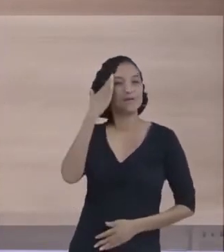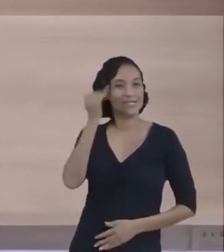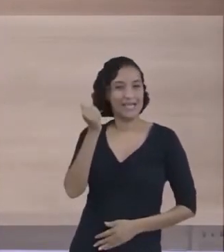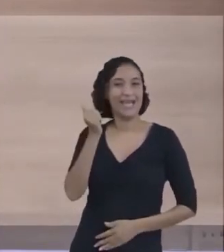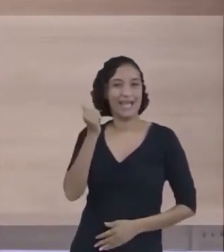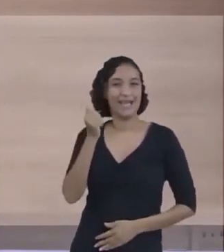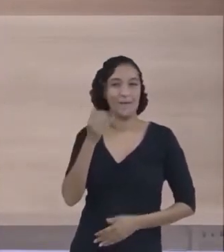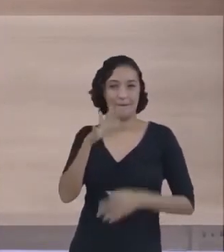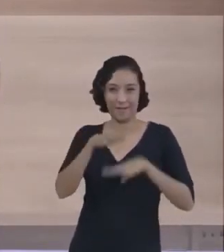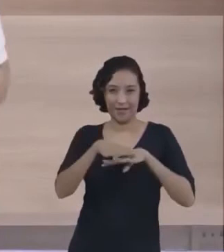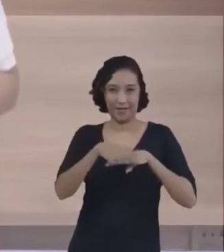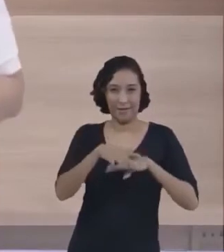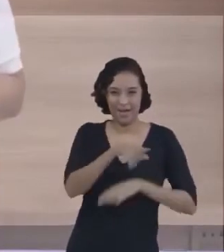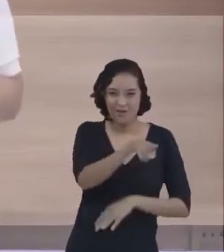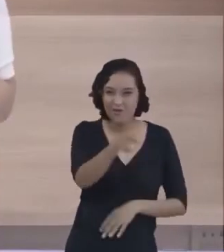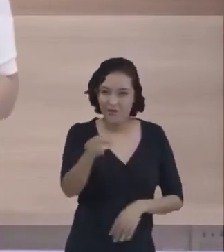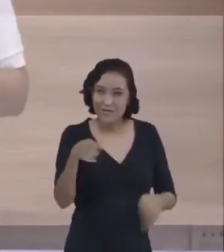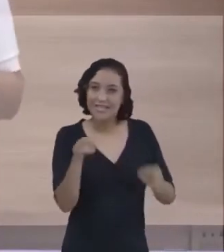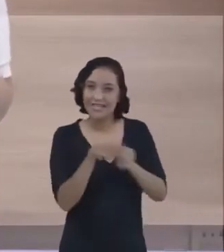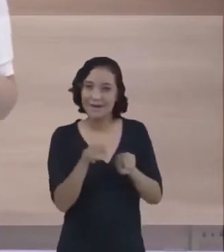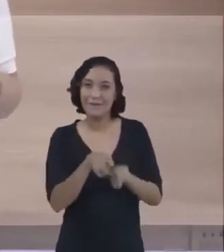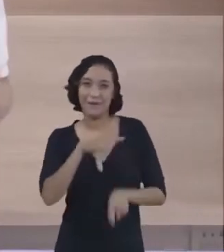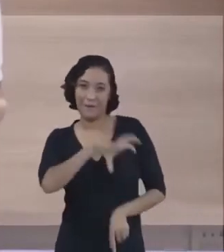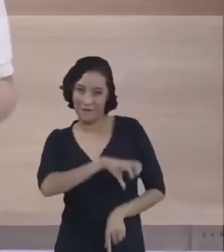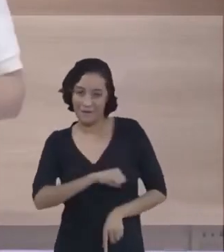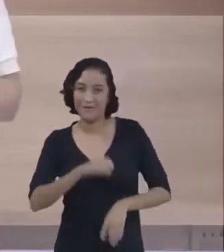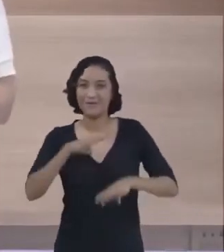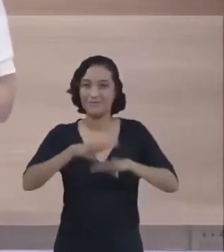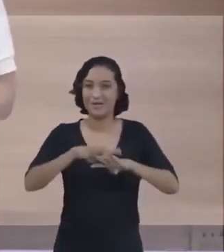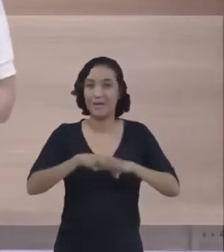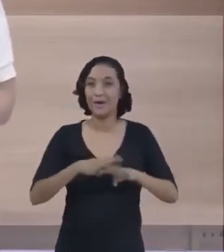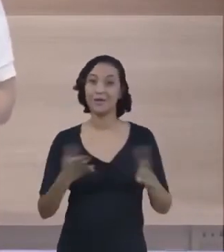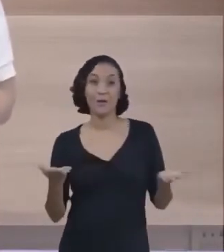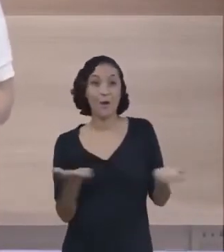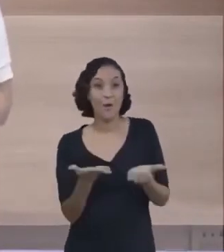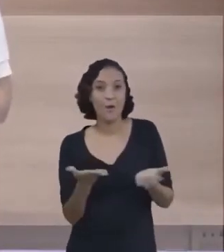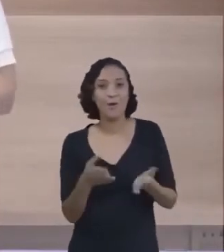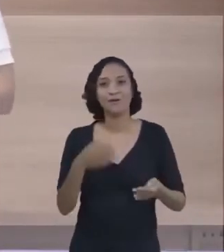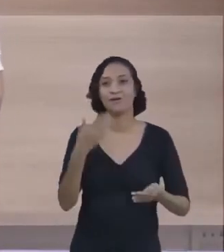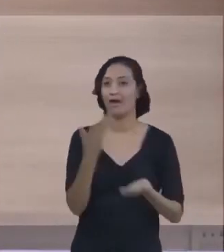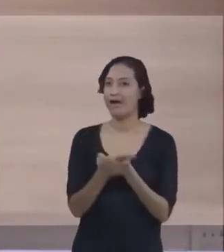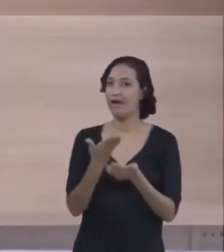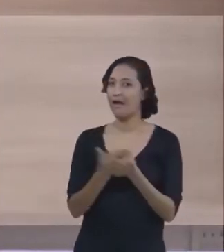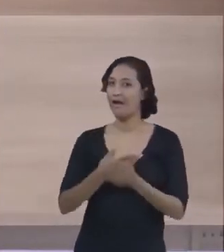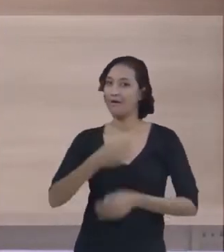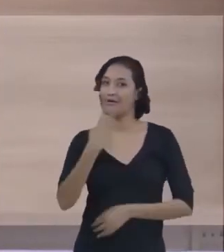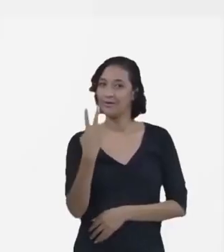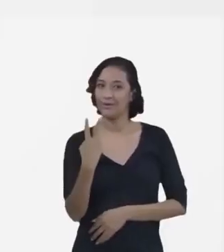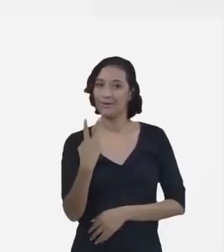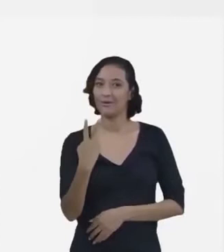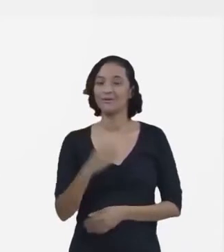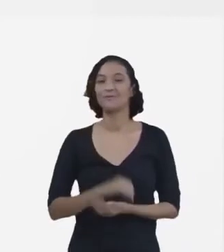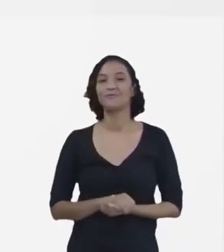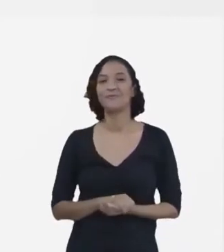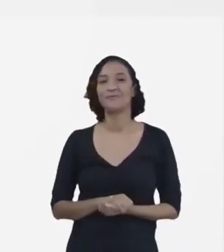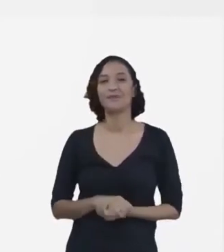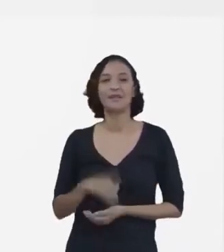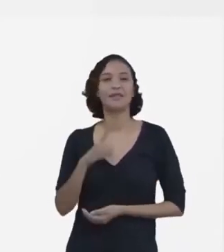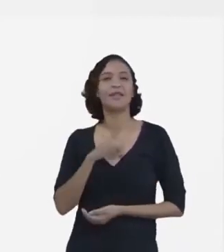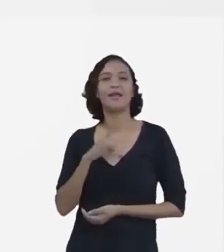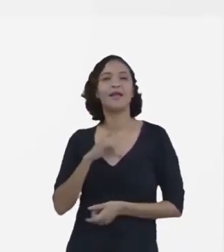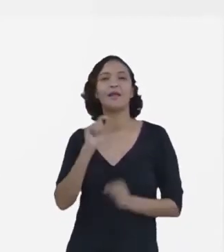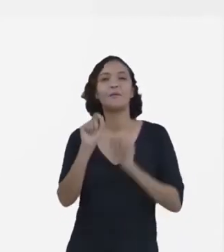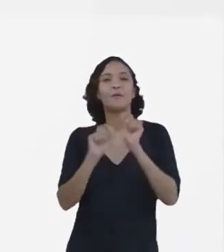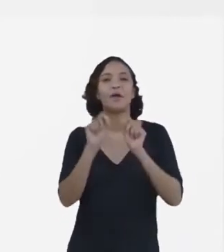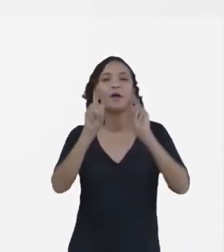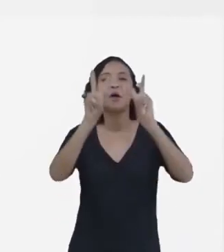sei que vocês gostam de matemática. E hoje nós teremos a nossa aula 2. Na aula 2 teremos